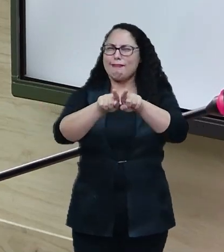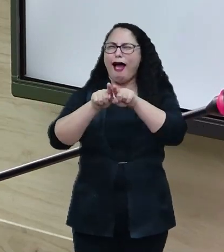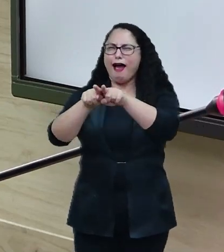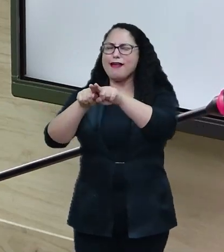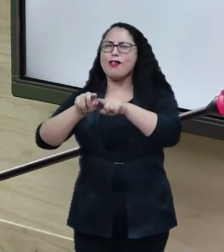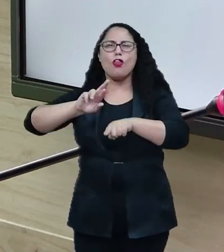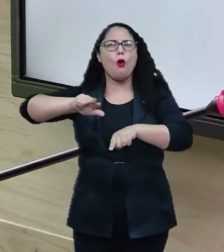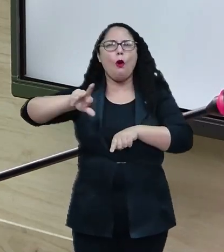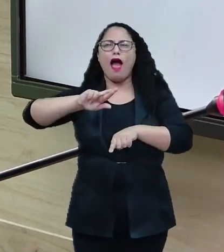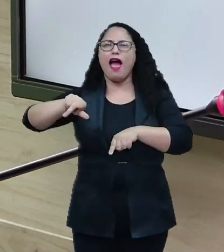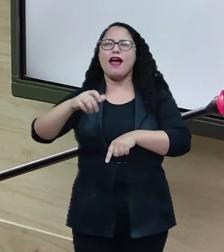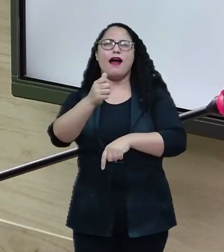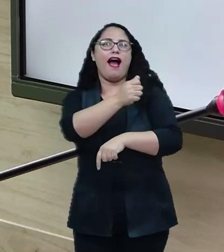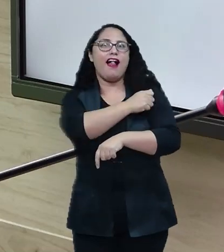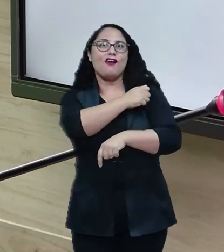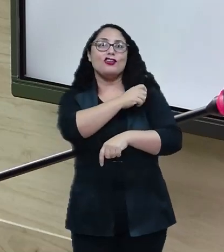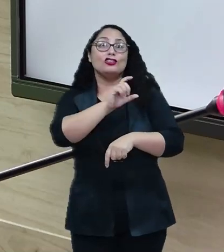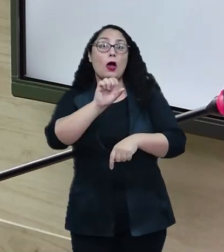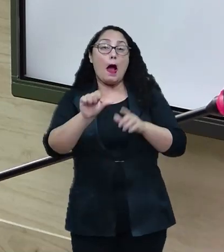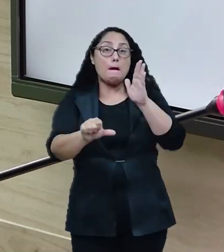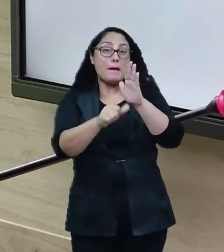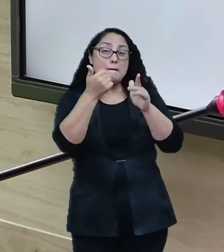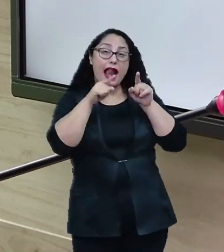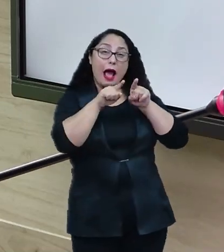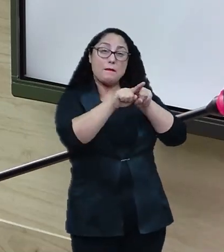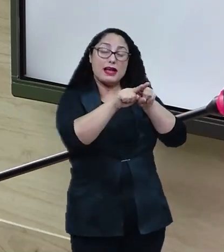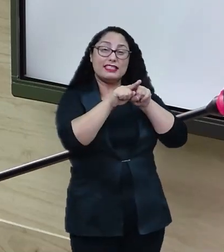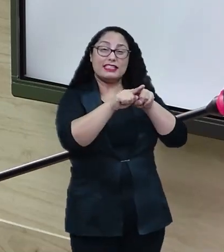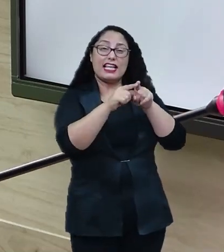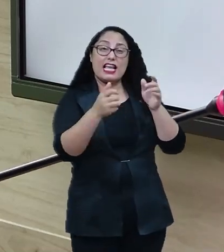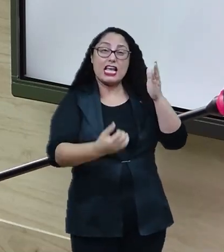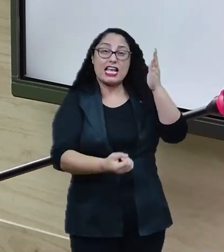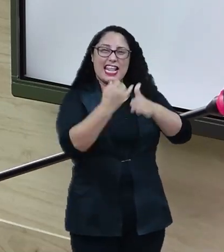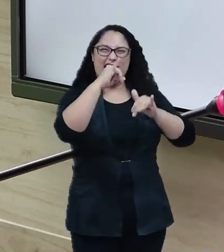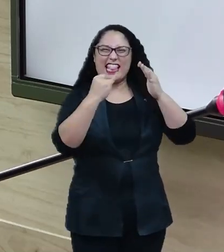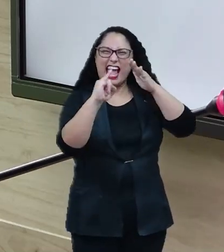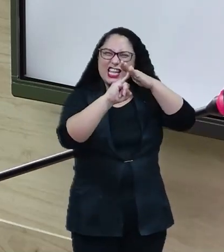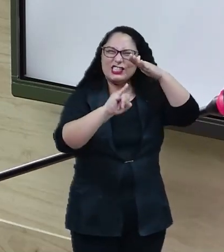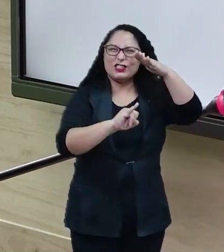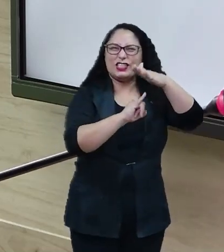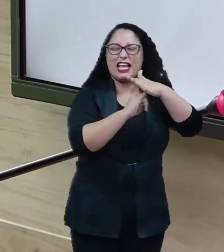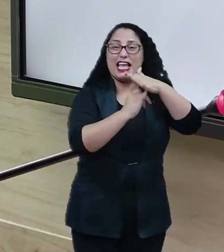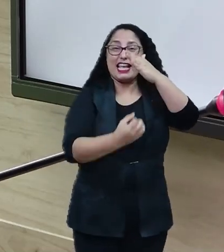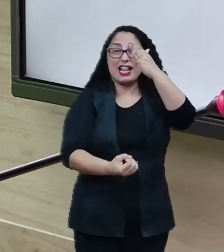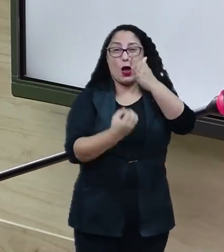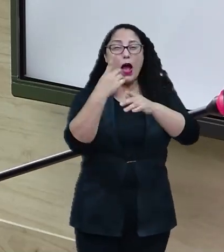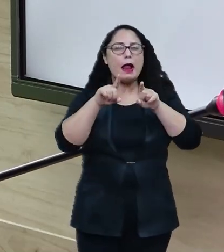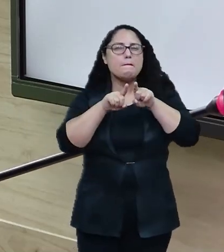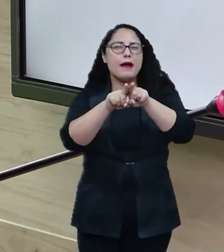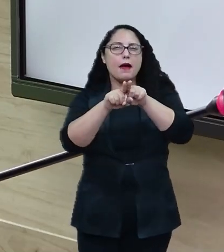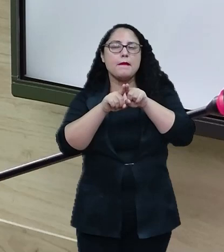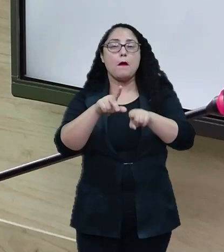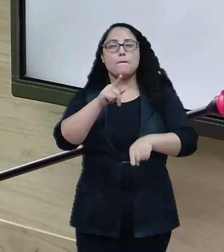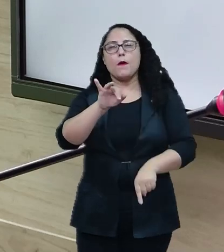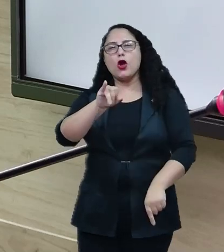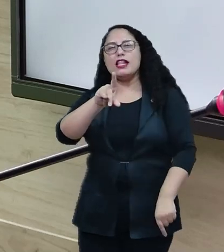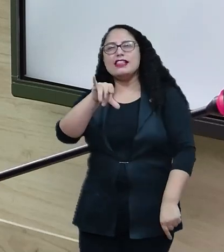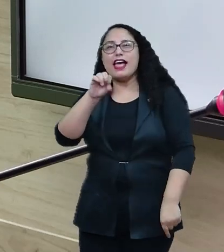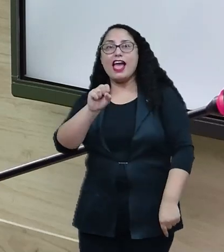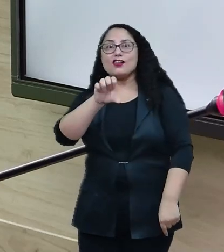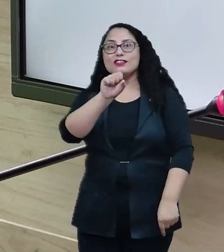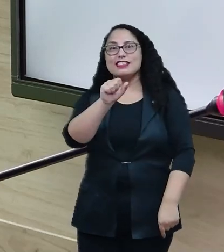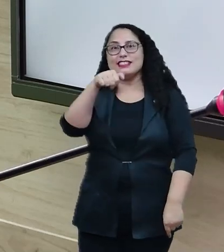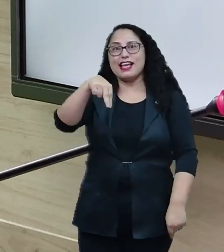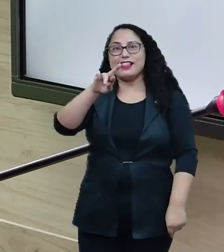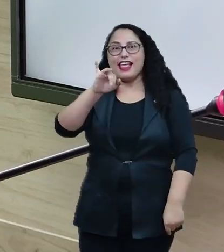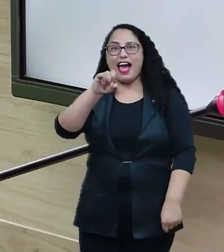só para os estudantes. A primeira parceria se estabelece entre instituições. Então, primeiro a gente estabeleceu essa parceria com o Politécnico de Santarém, a gente tem uma